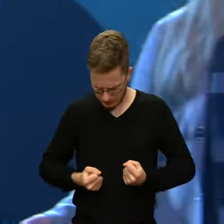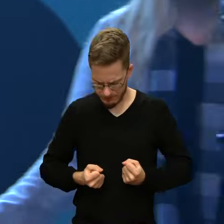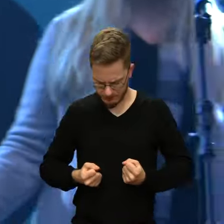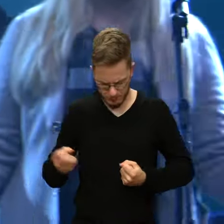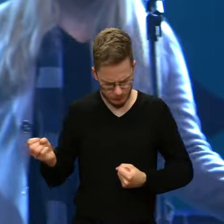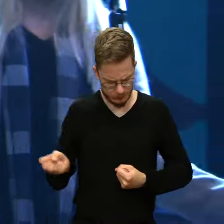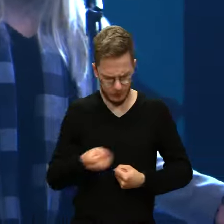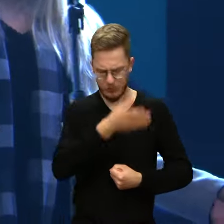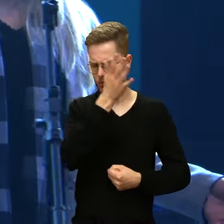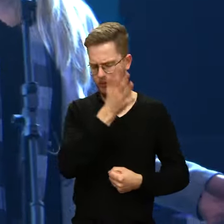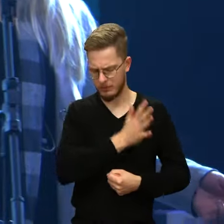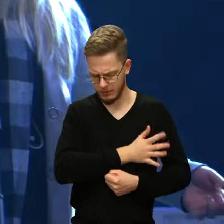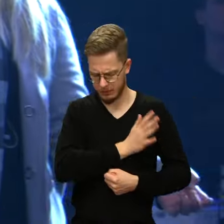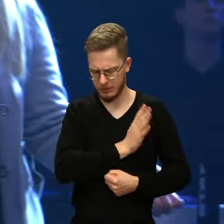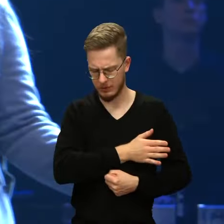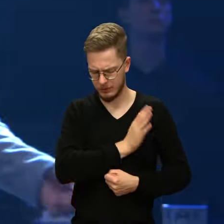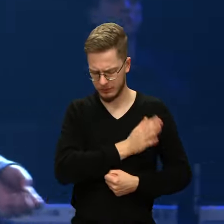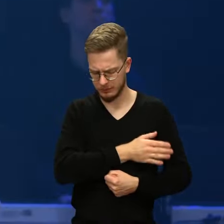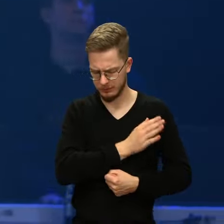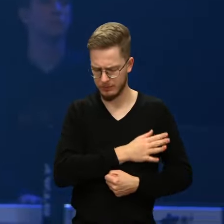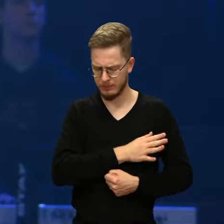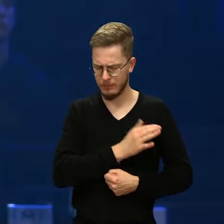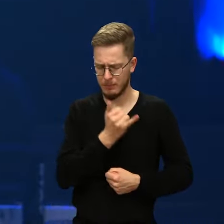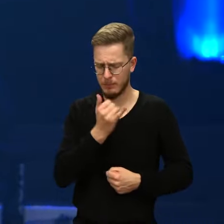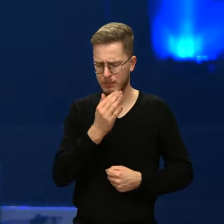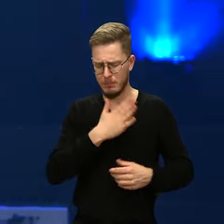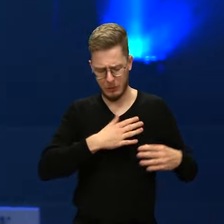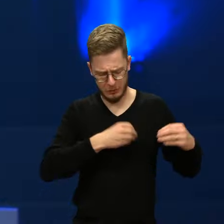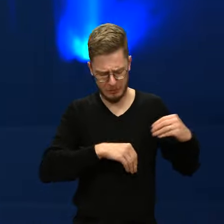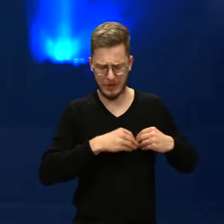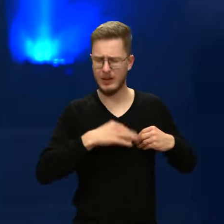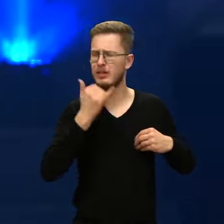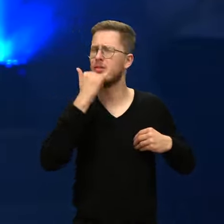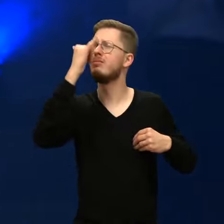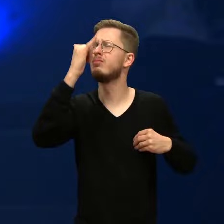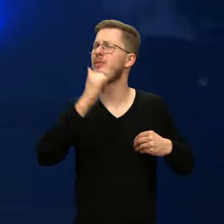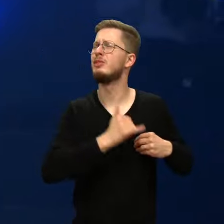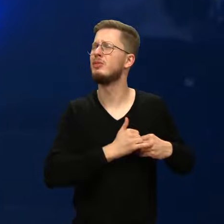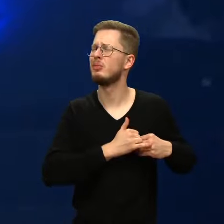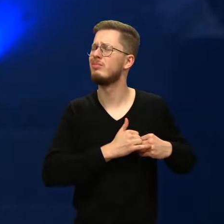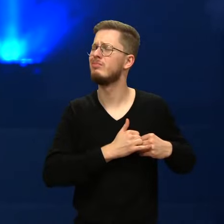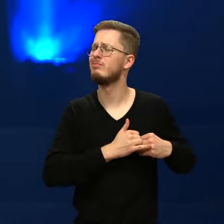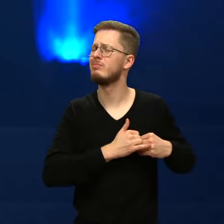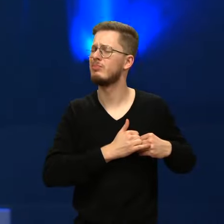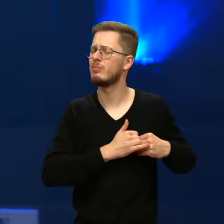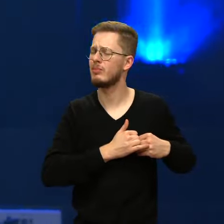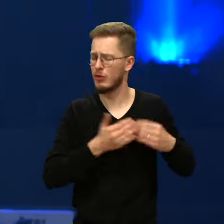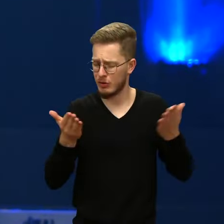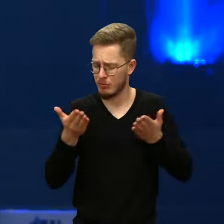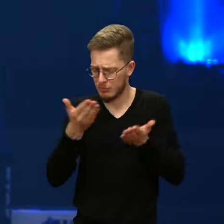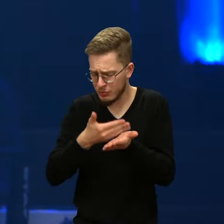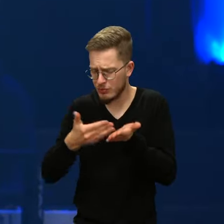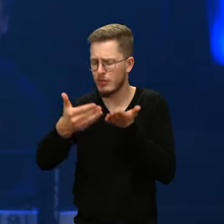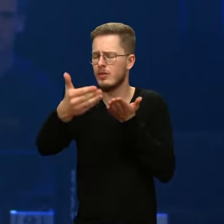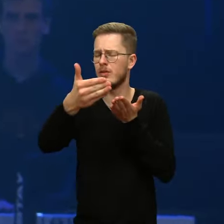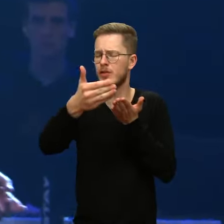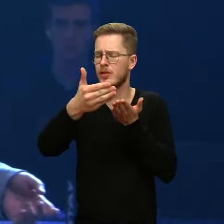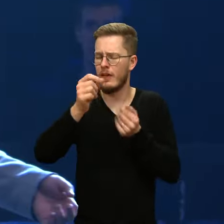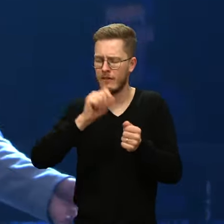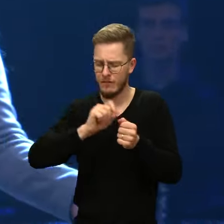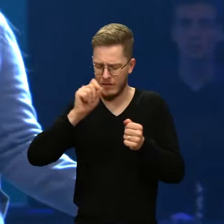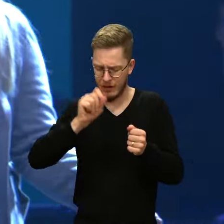novo coração. Perdoa os meus pecados. A partir de hoje, me faz uma